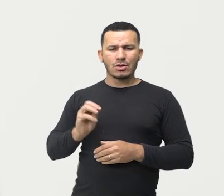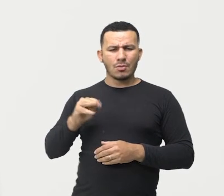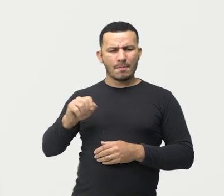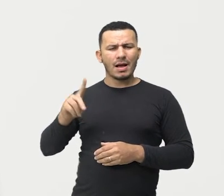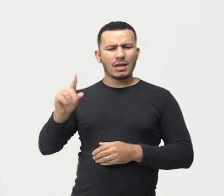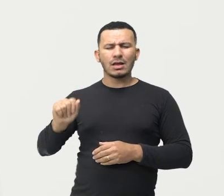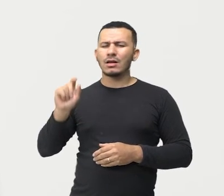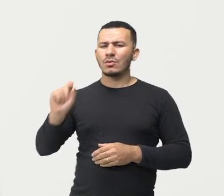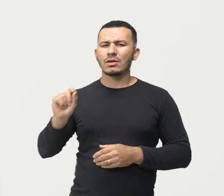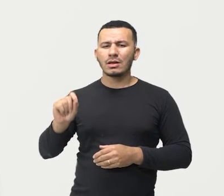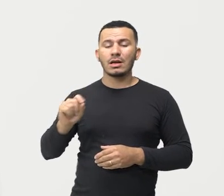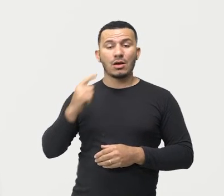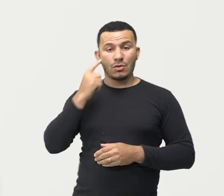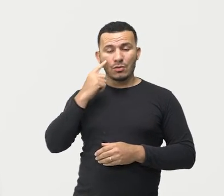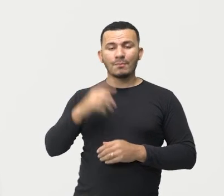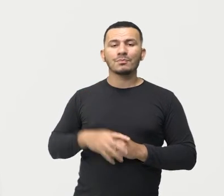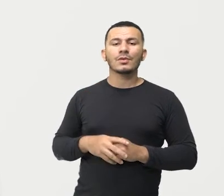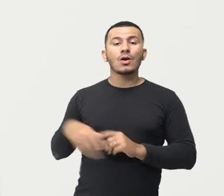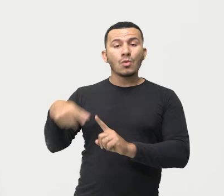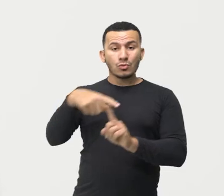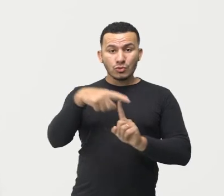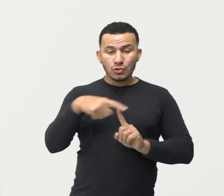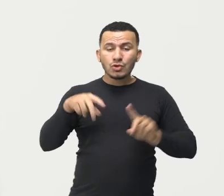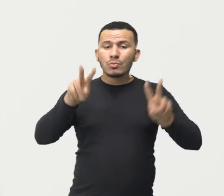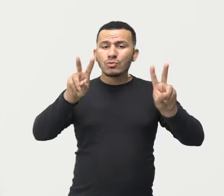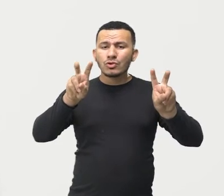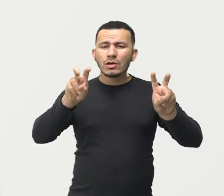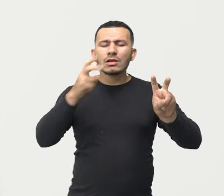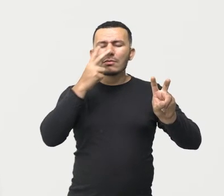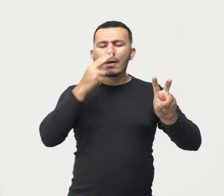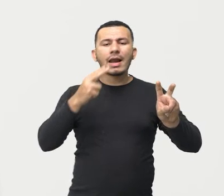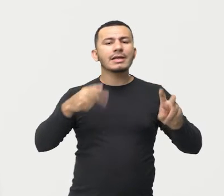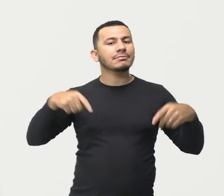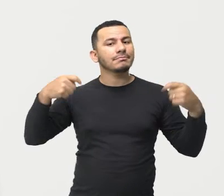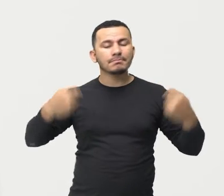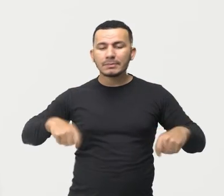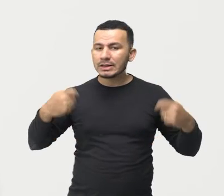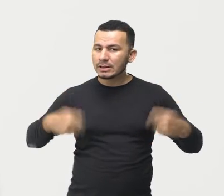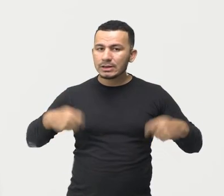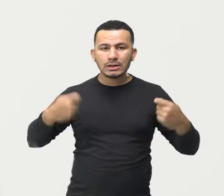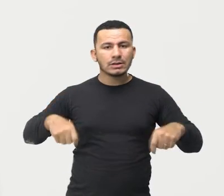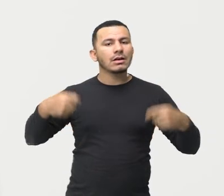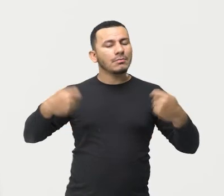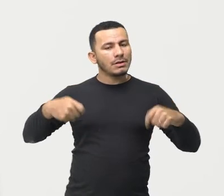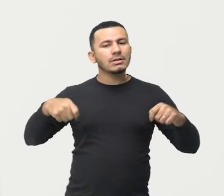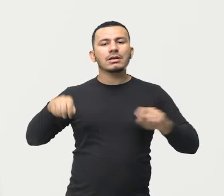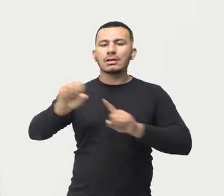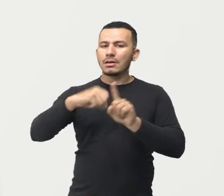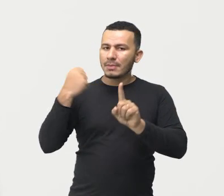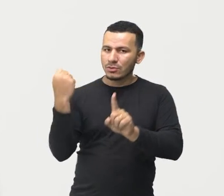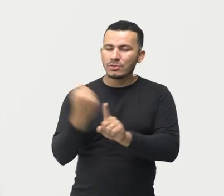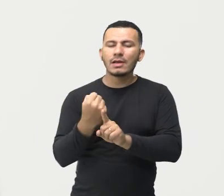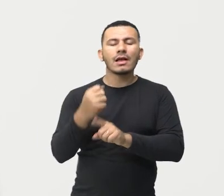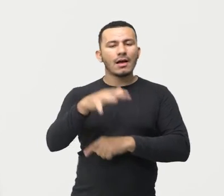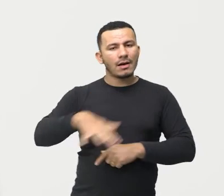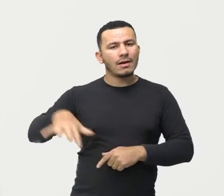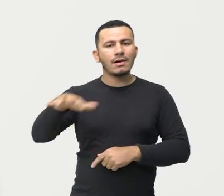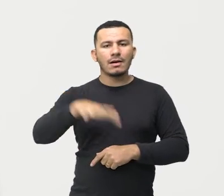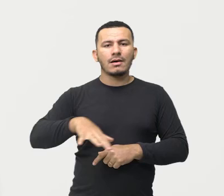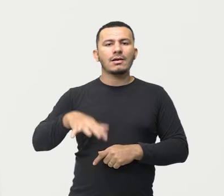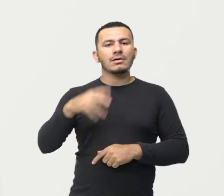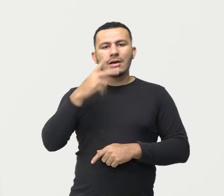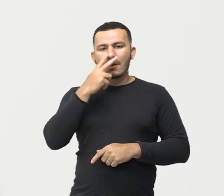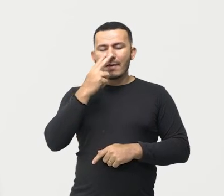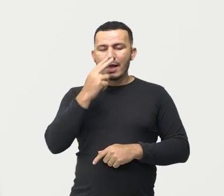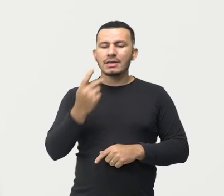diz exatamente que aquele tipo de conteúdo é um serviço necessário à sociedade. Então, ela